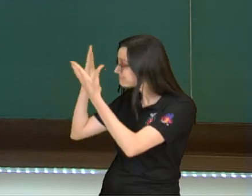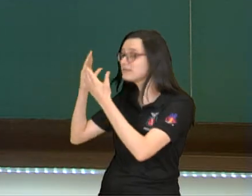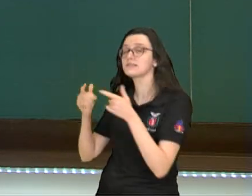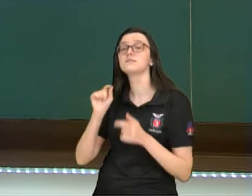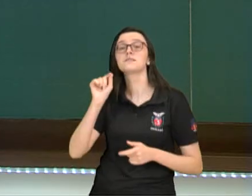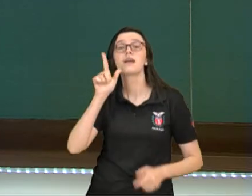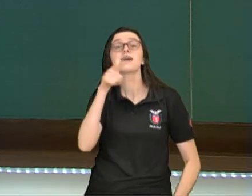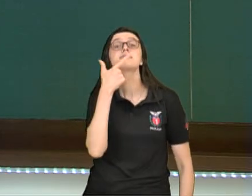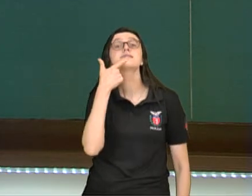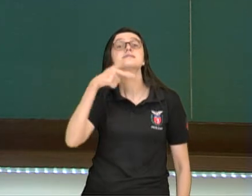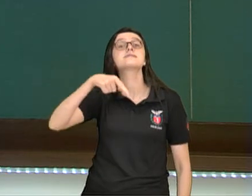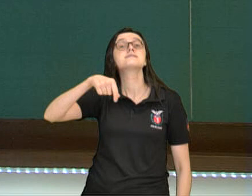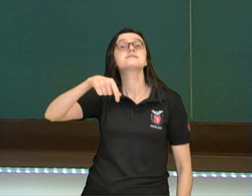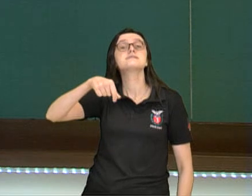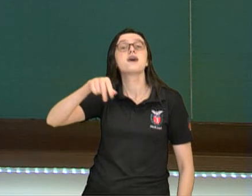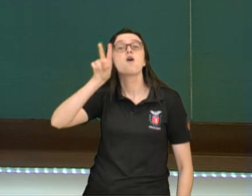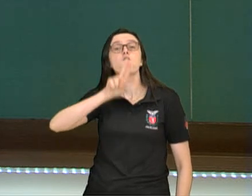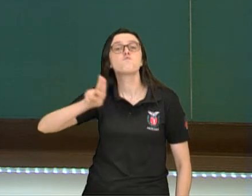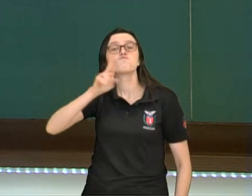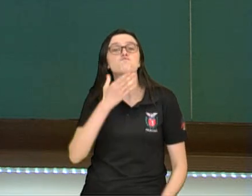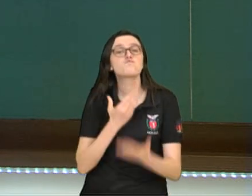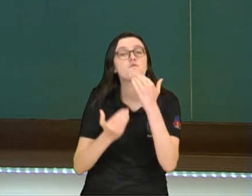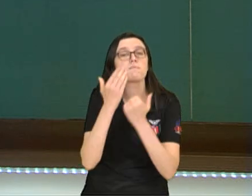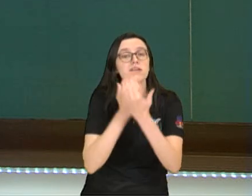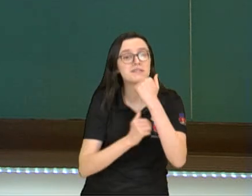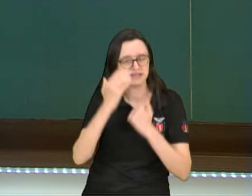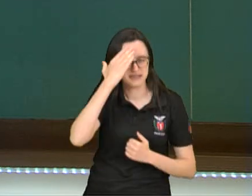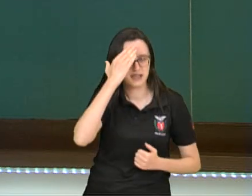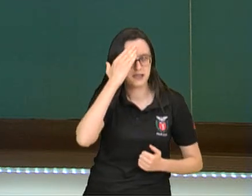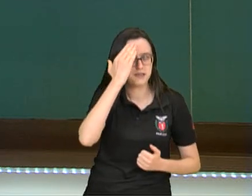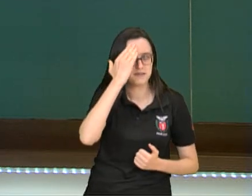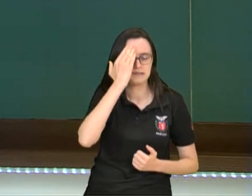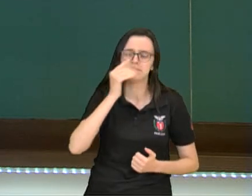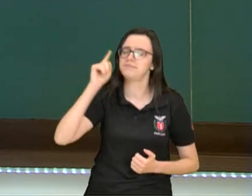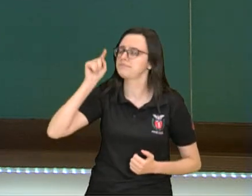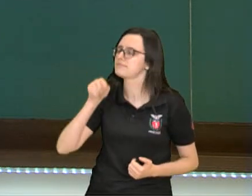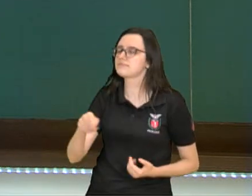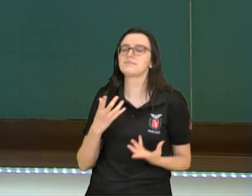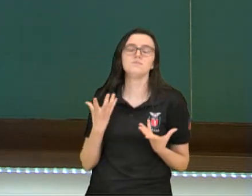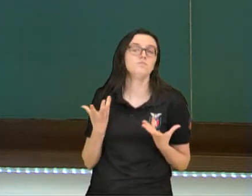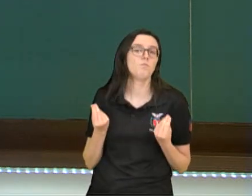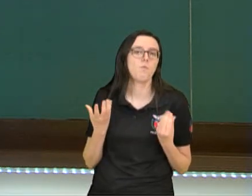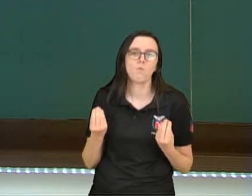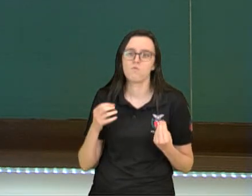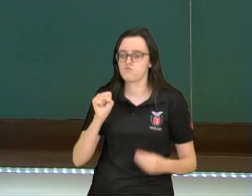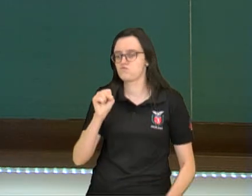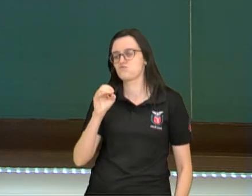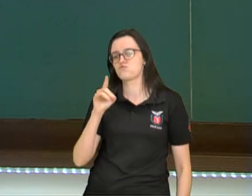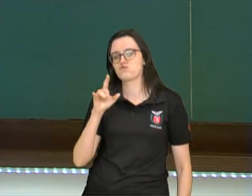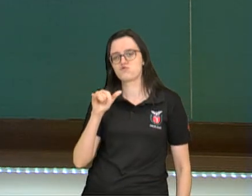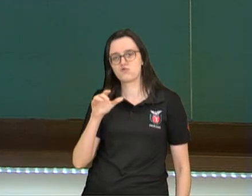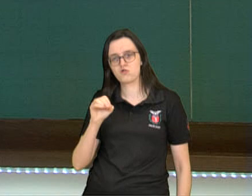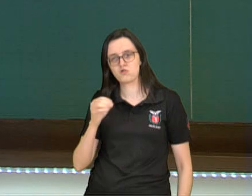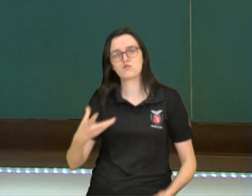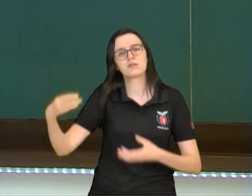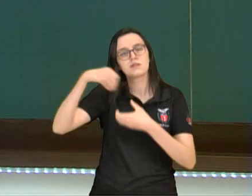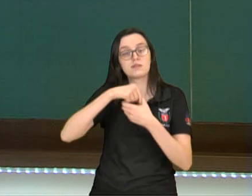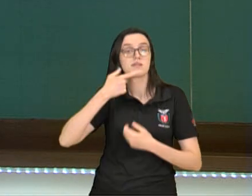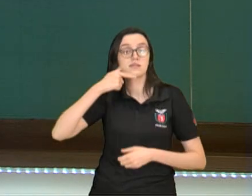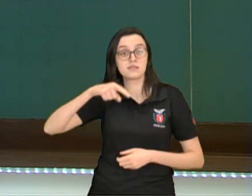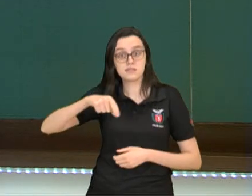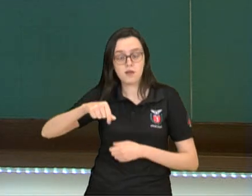no sal de cozinha, ok? Tem muito sódio, na verdade, no sal de